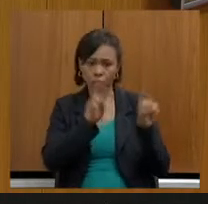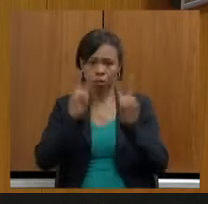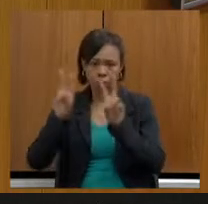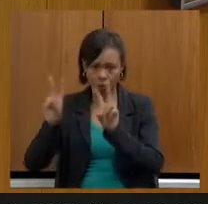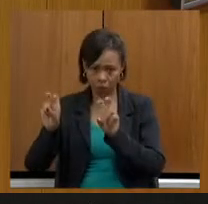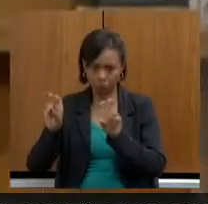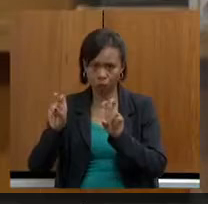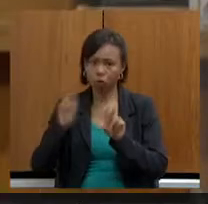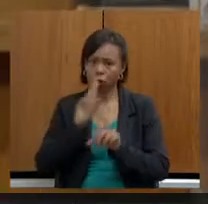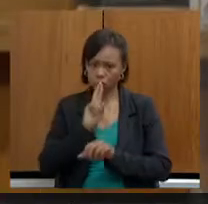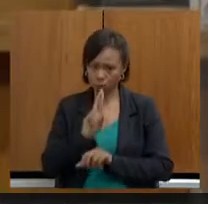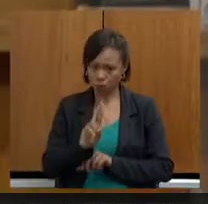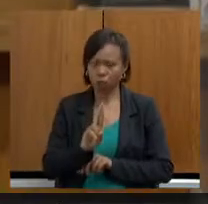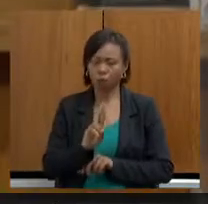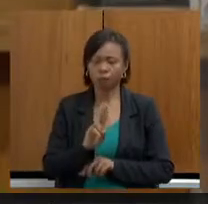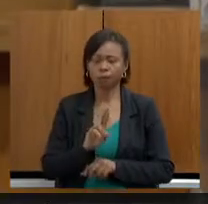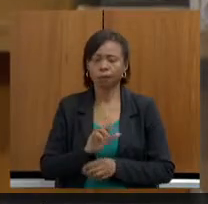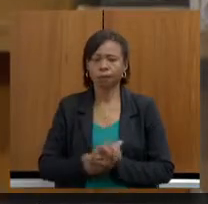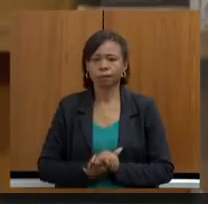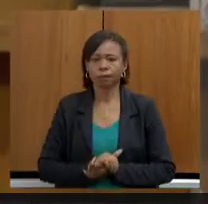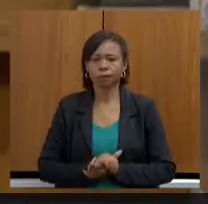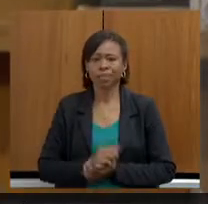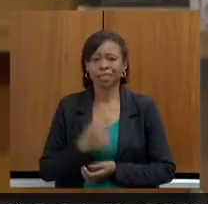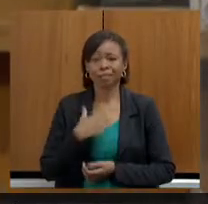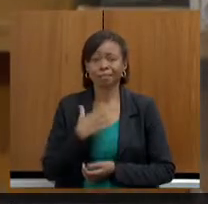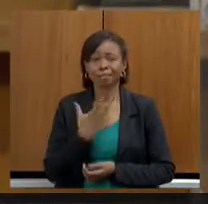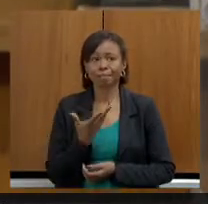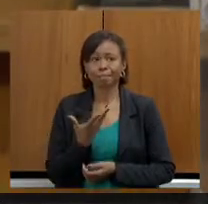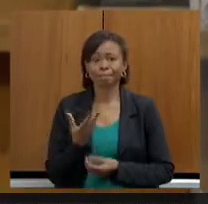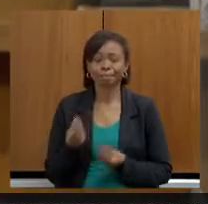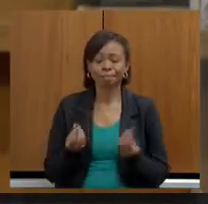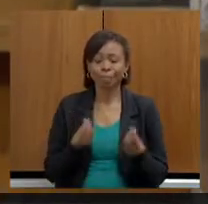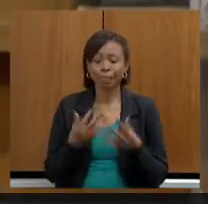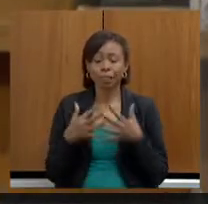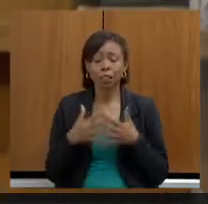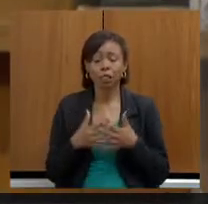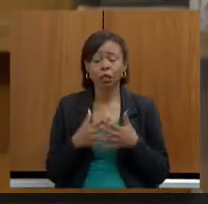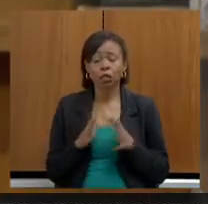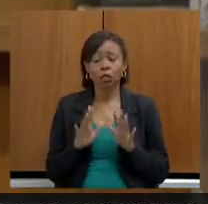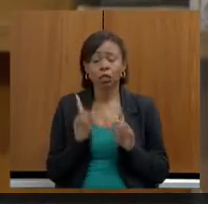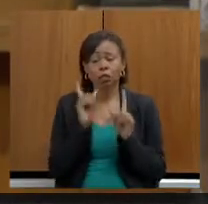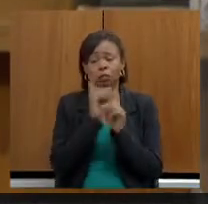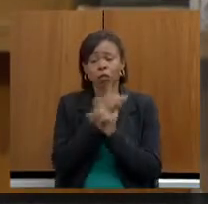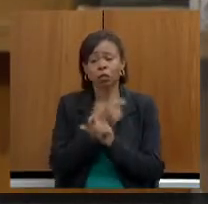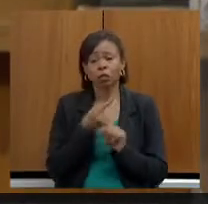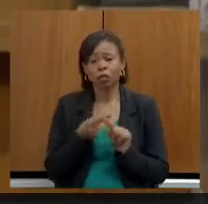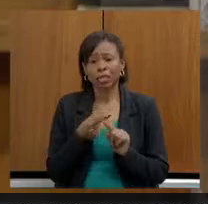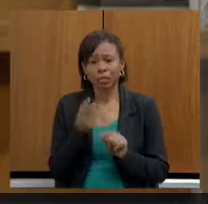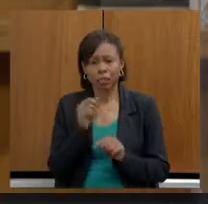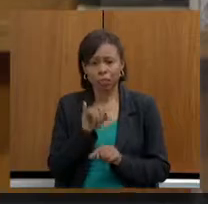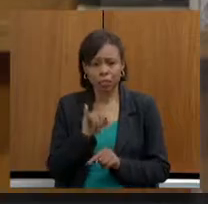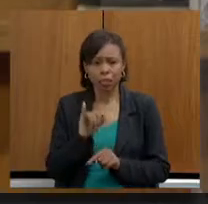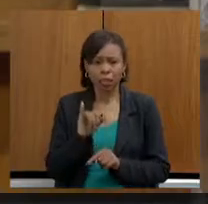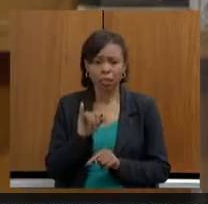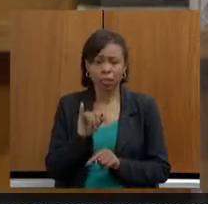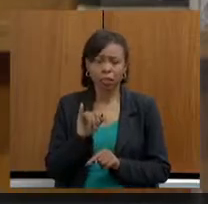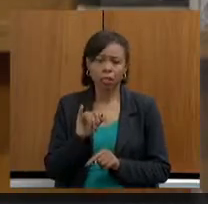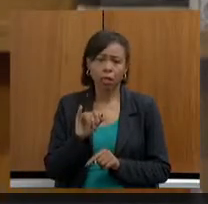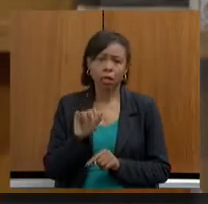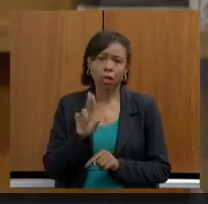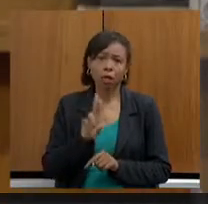Deputado eu tô numa situação pouco complexo aqui que o seguinte se a gente recusa recurso